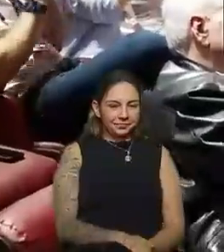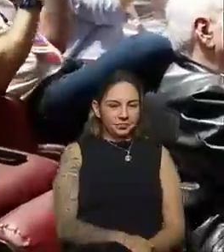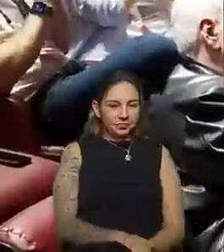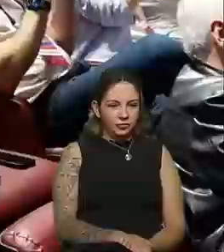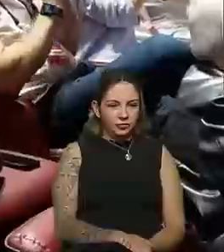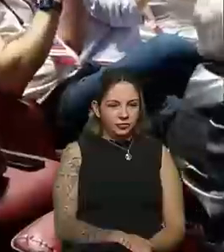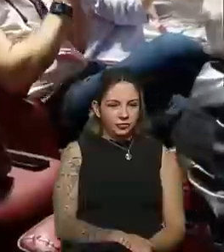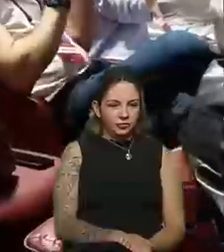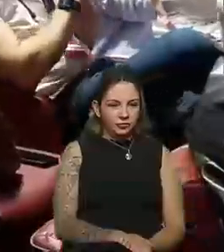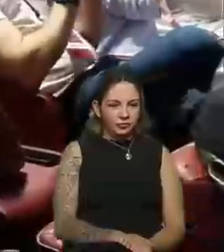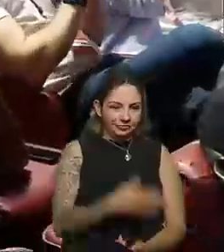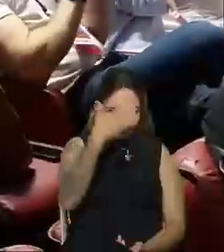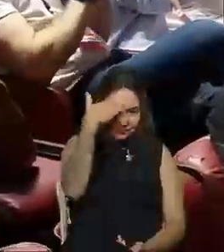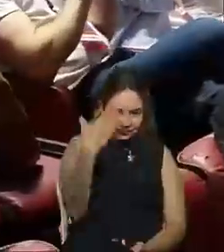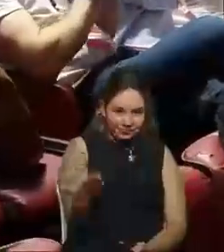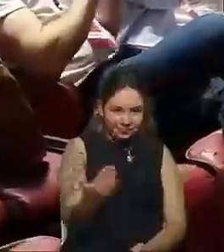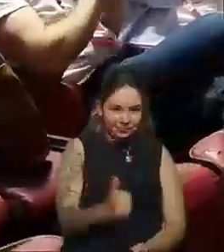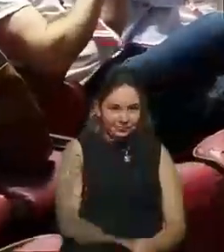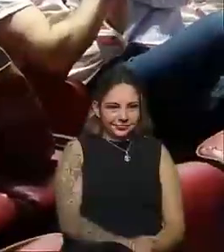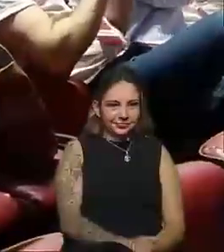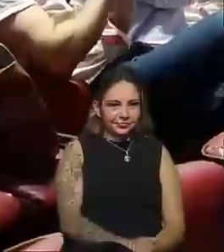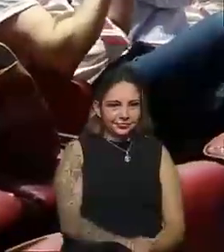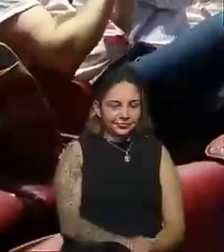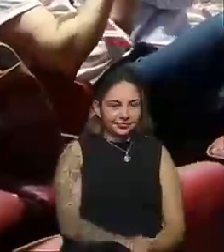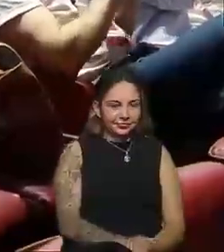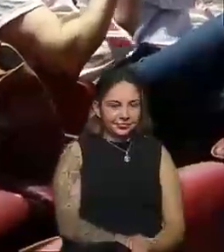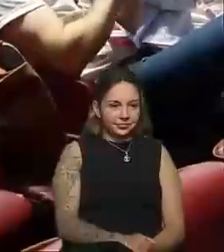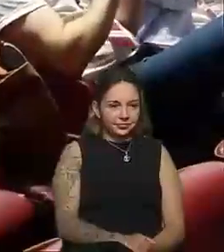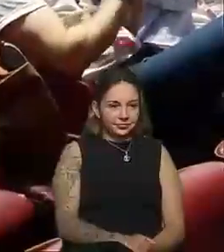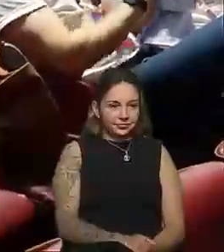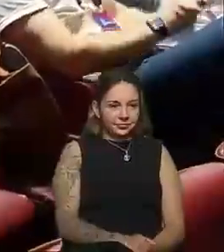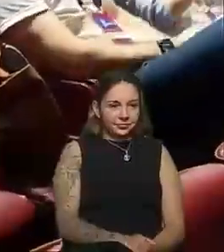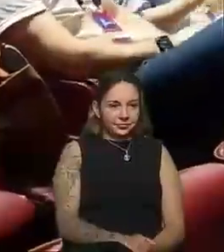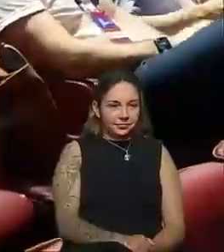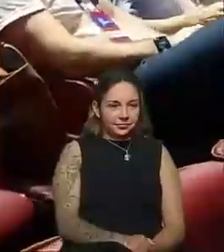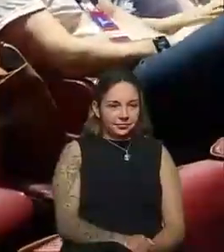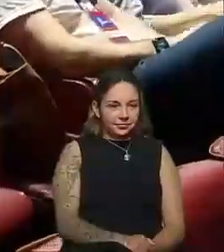Muito obrigado. Obrigado, Marcelino. Maravilha, Maravilha. Querido.